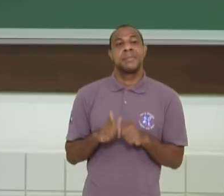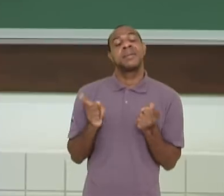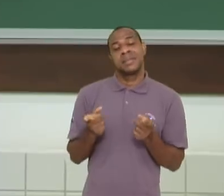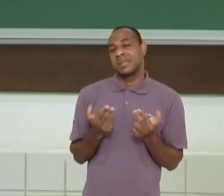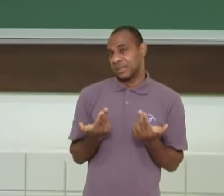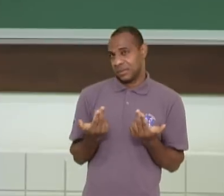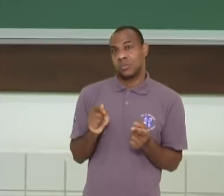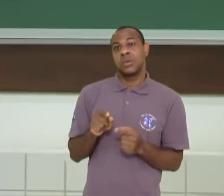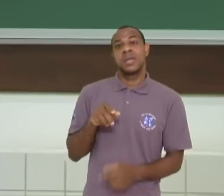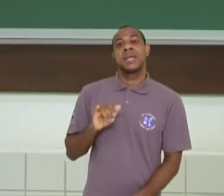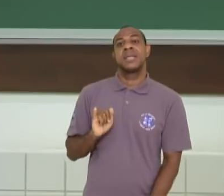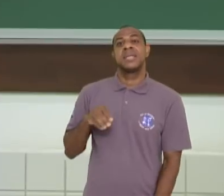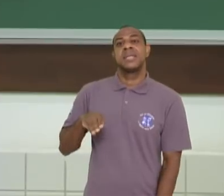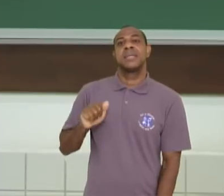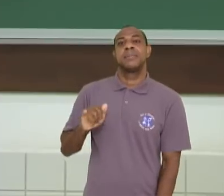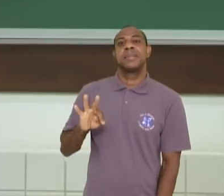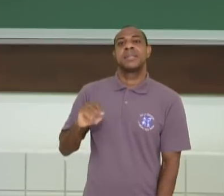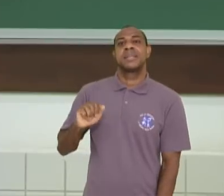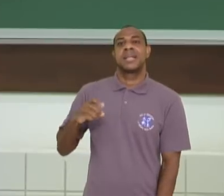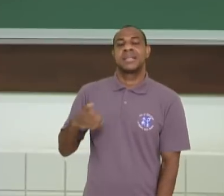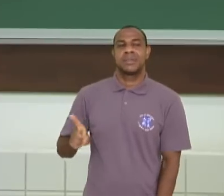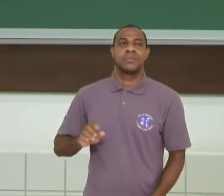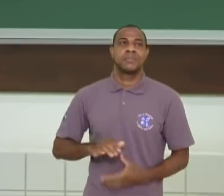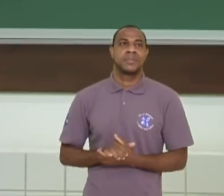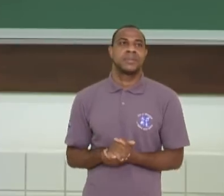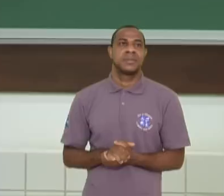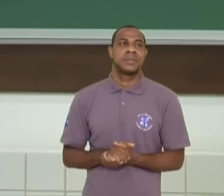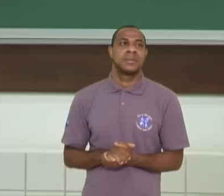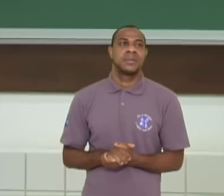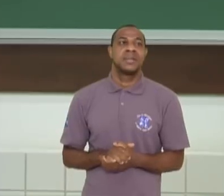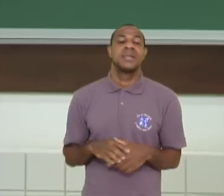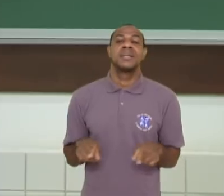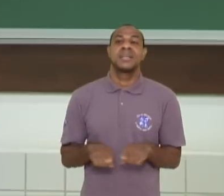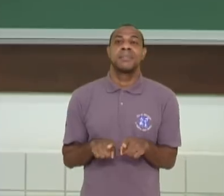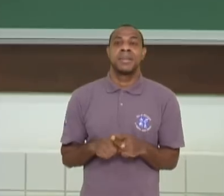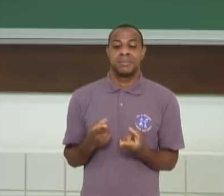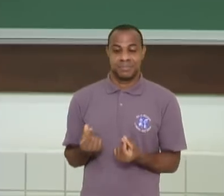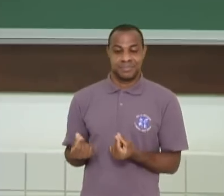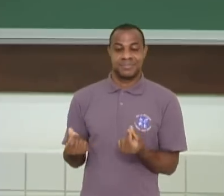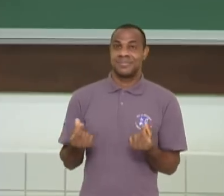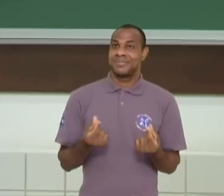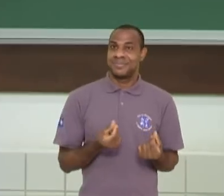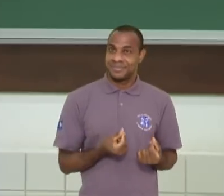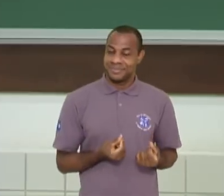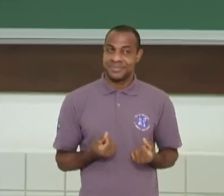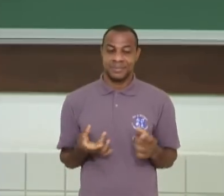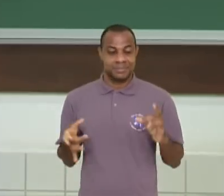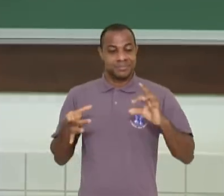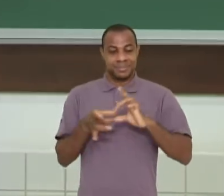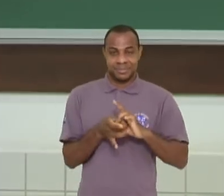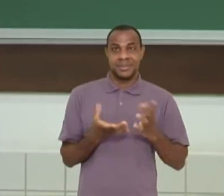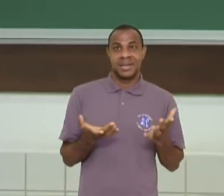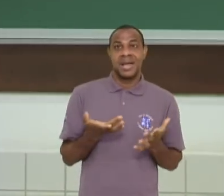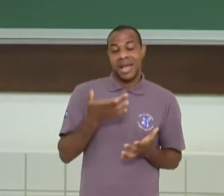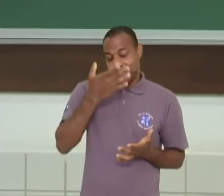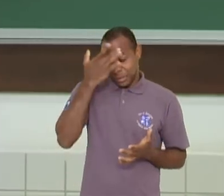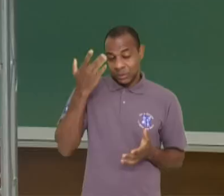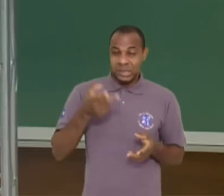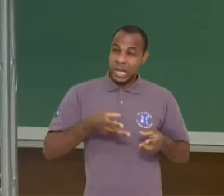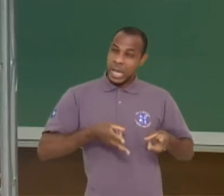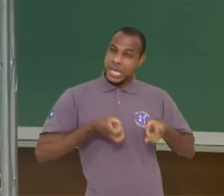imitação. E como a questão financeira envolve-se bastante, né? Então o pessoal acaba explorando e